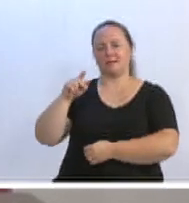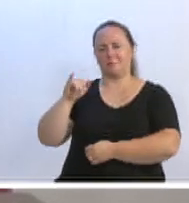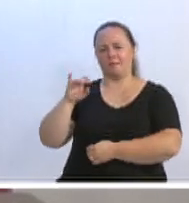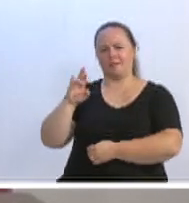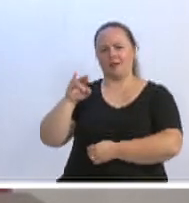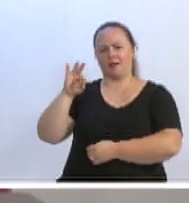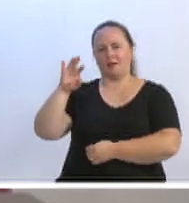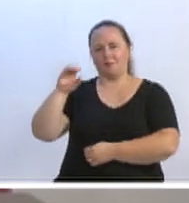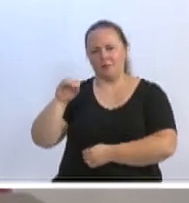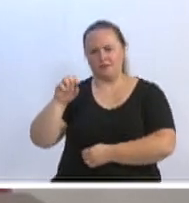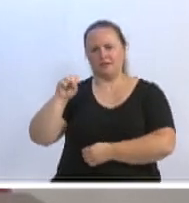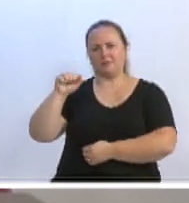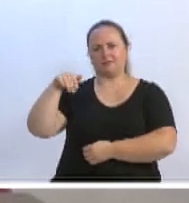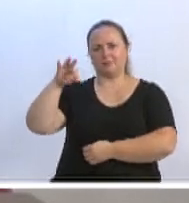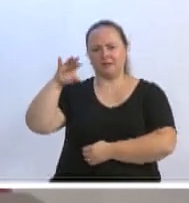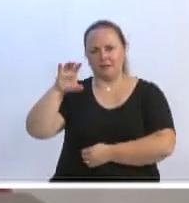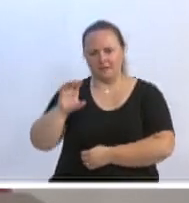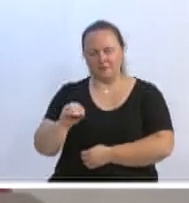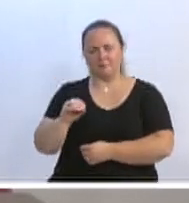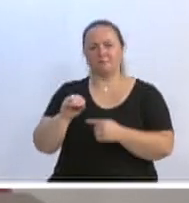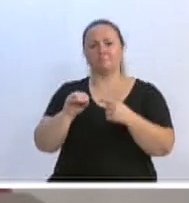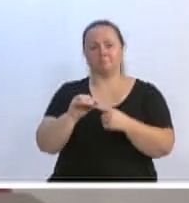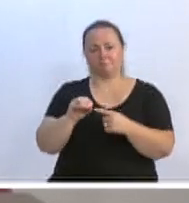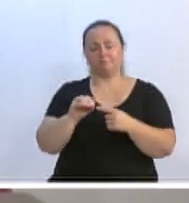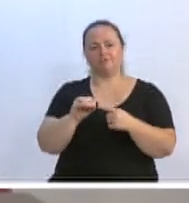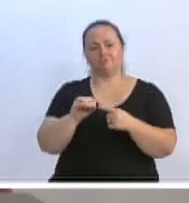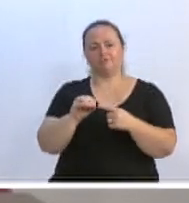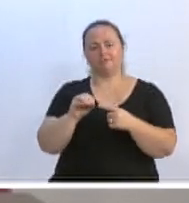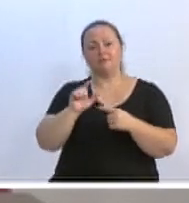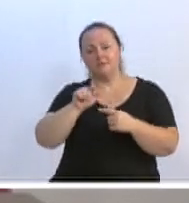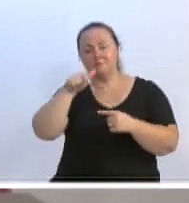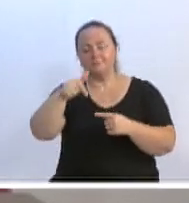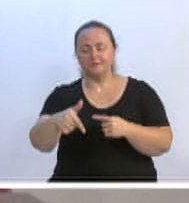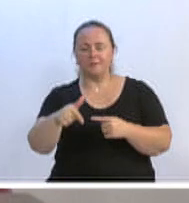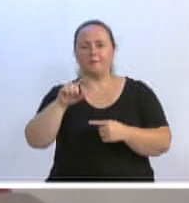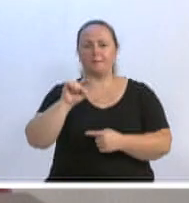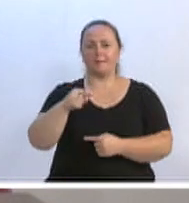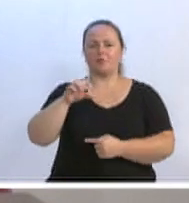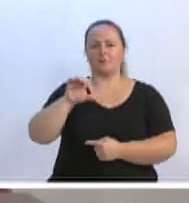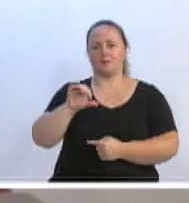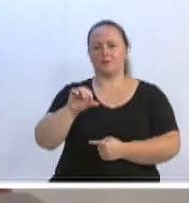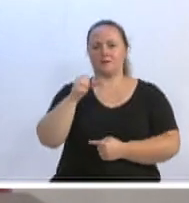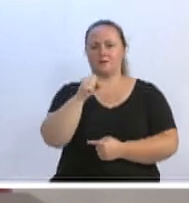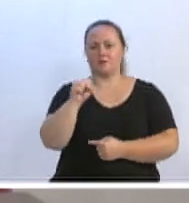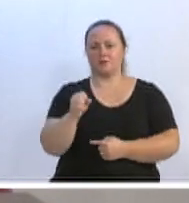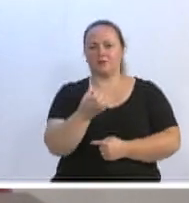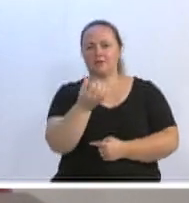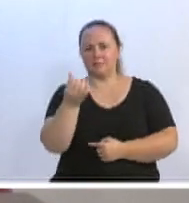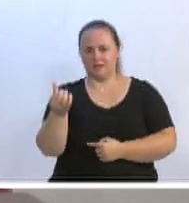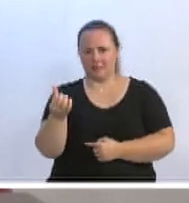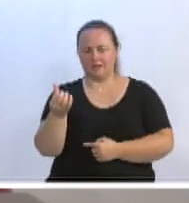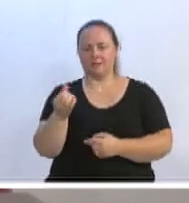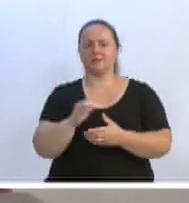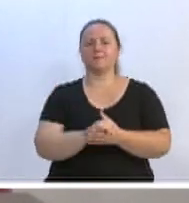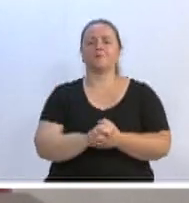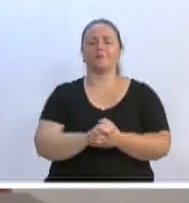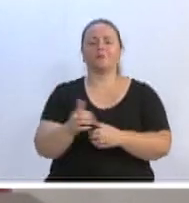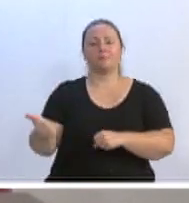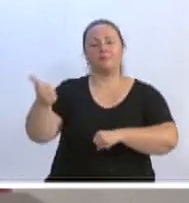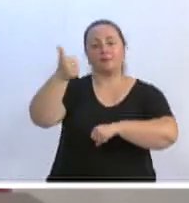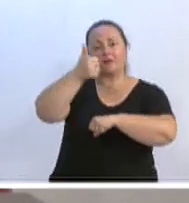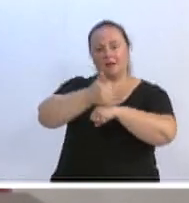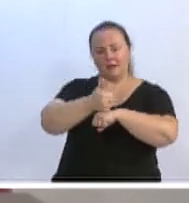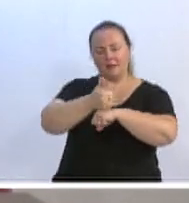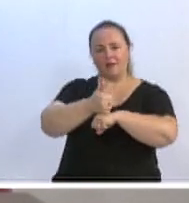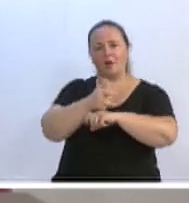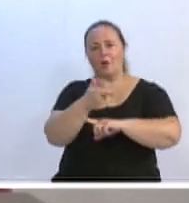o passamento do pastor Barros, em 1986, professor Eduardo Hemming